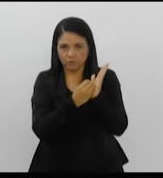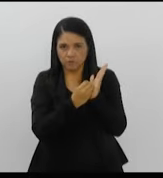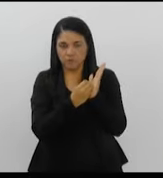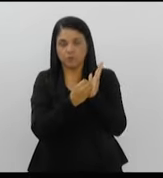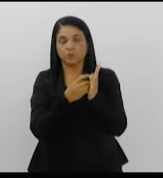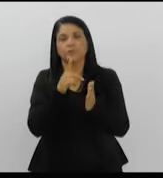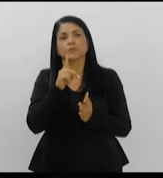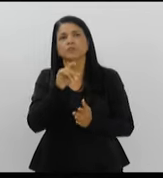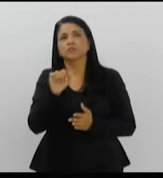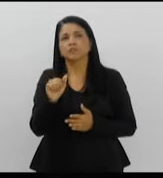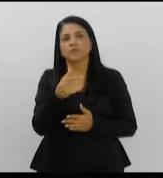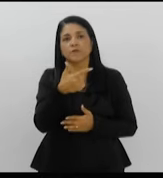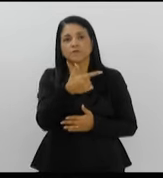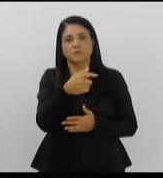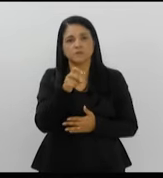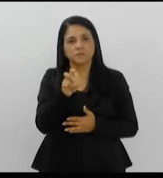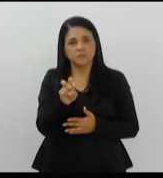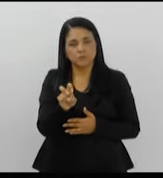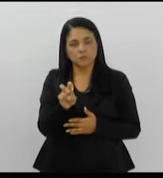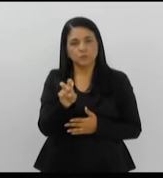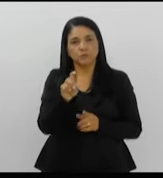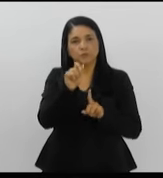data do dia 25